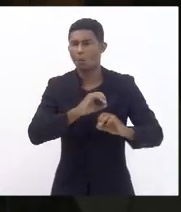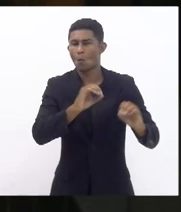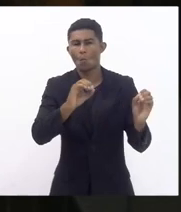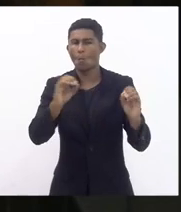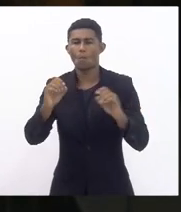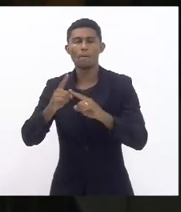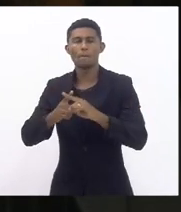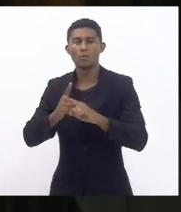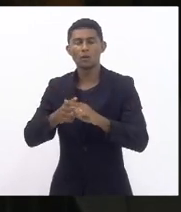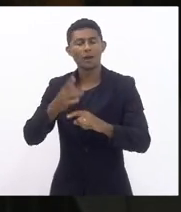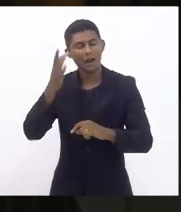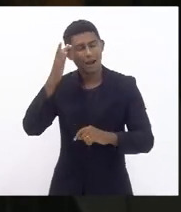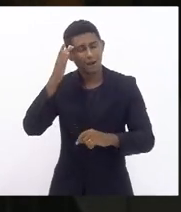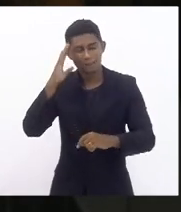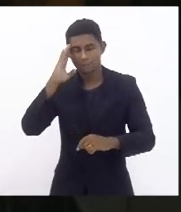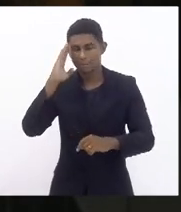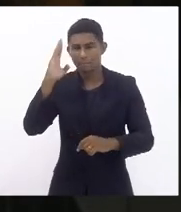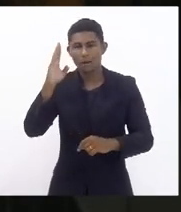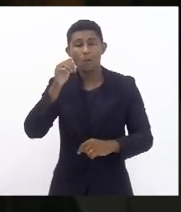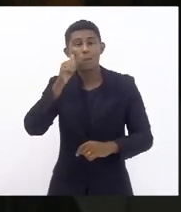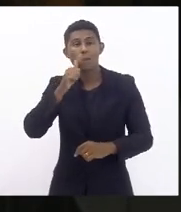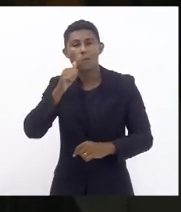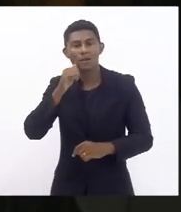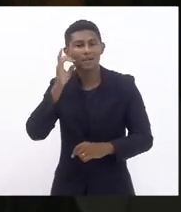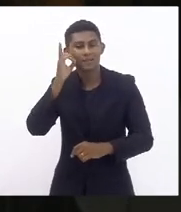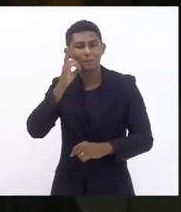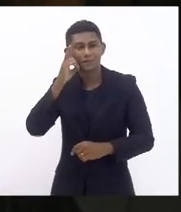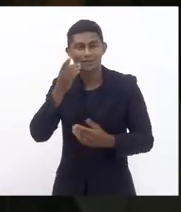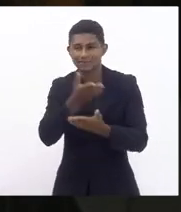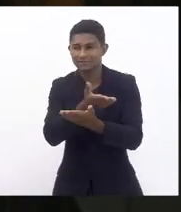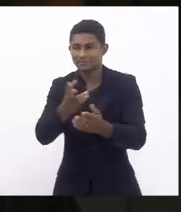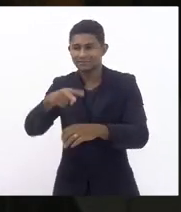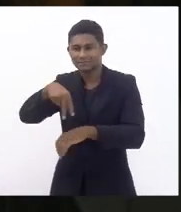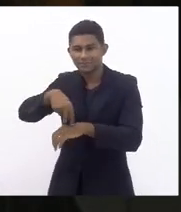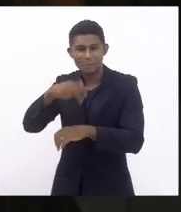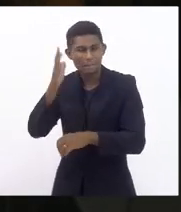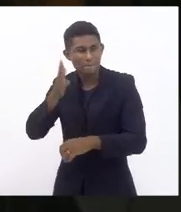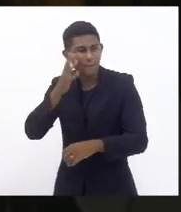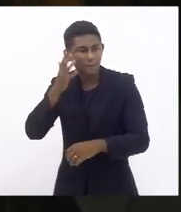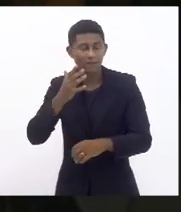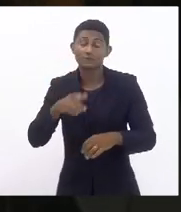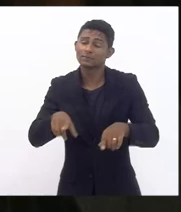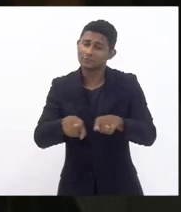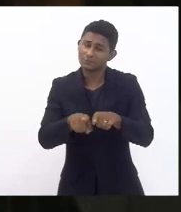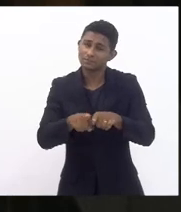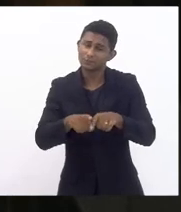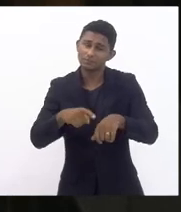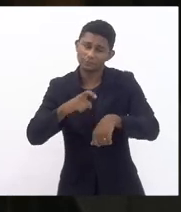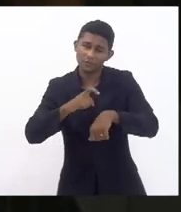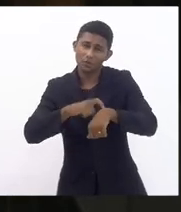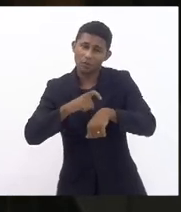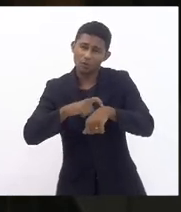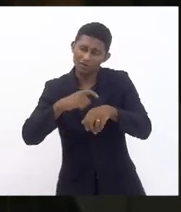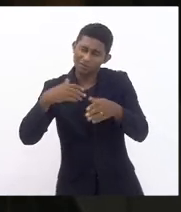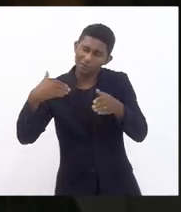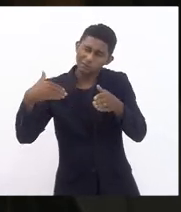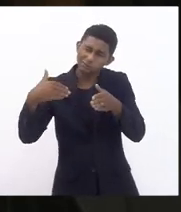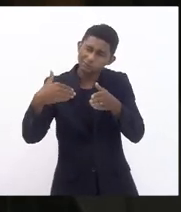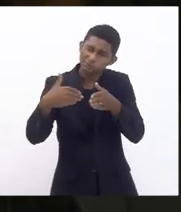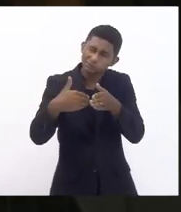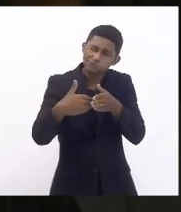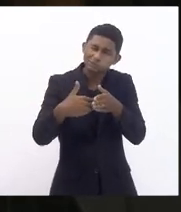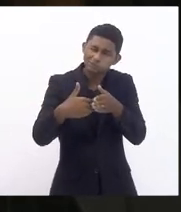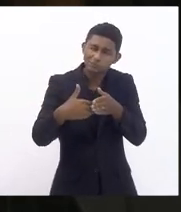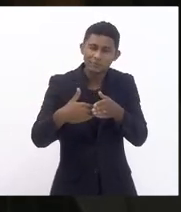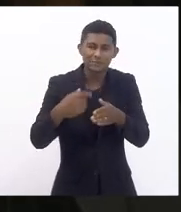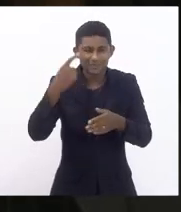deputadas. E, em segundo lugar, porque o horário ficou apertado para participar do Festival